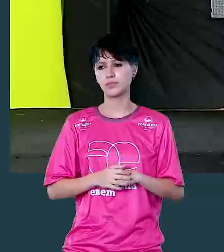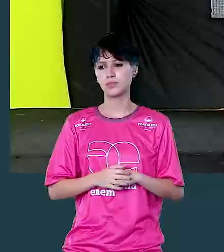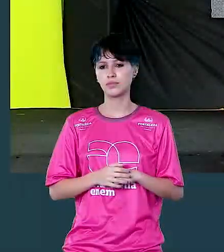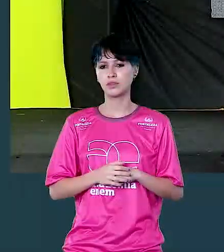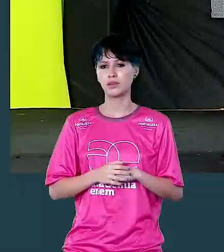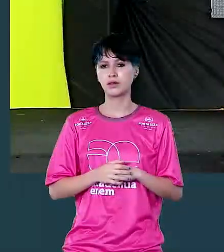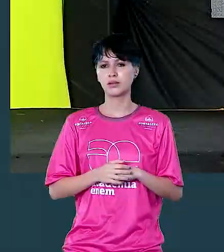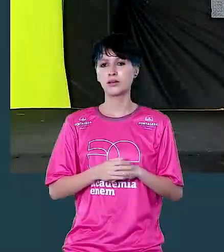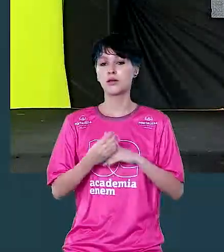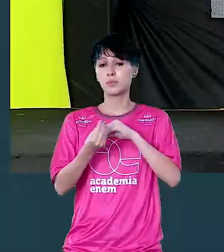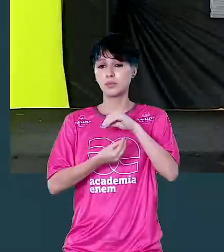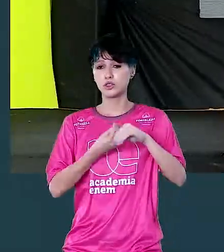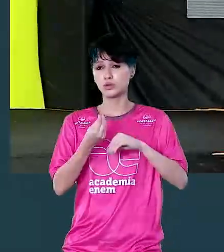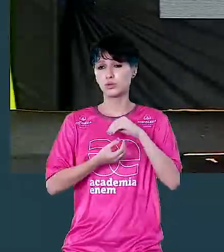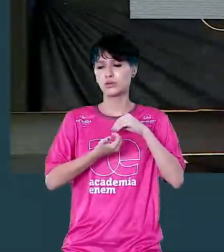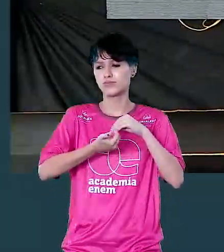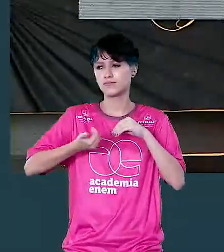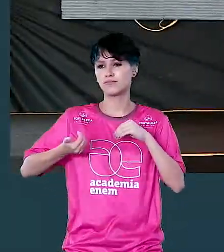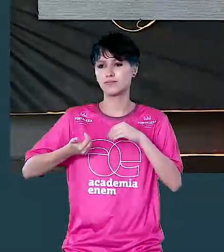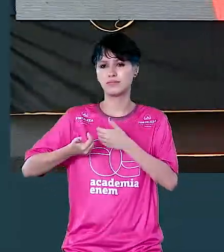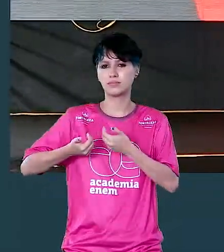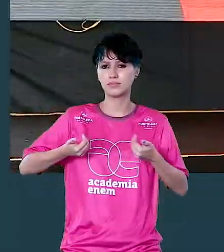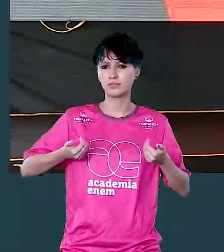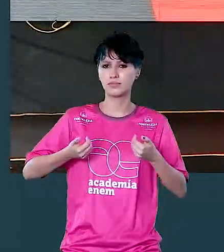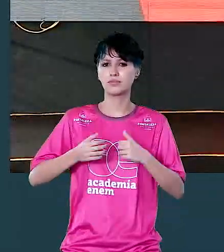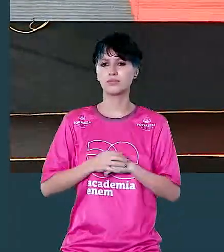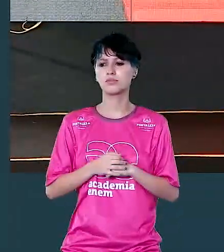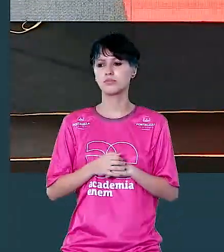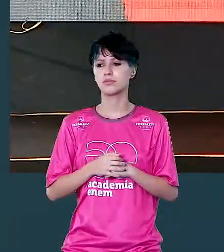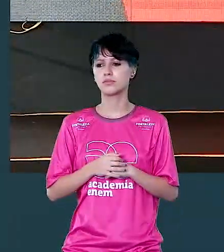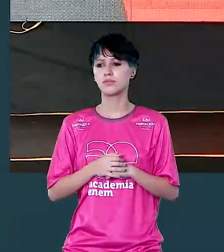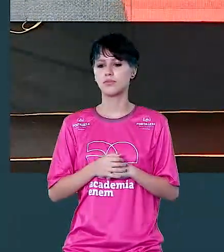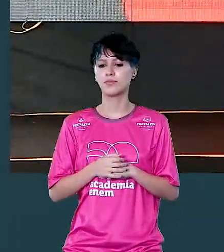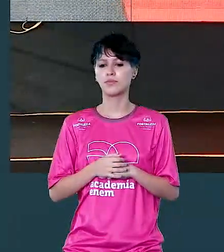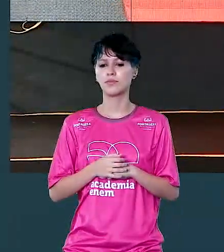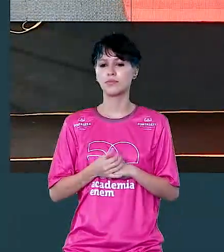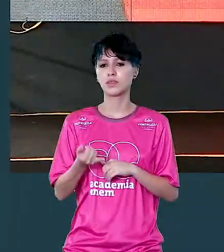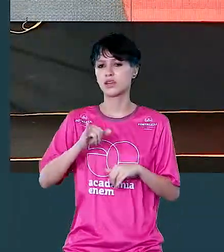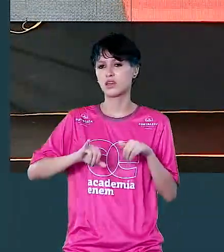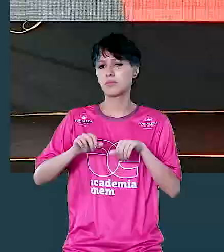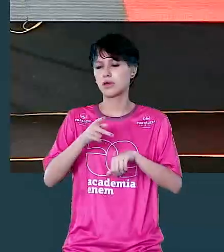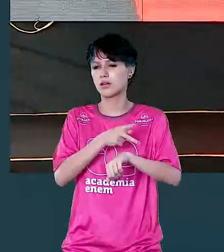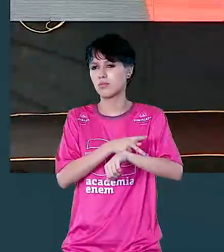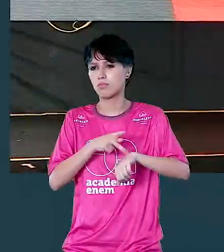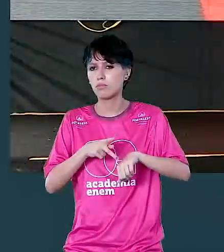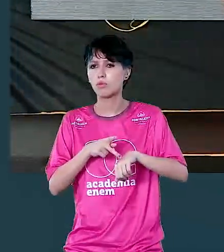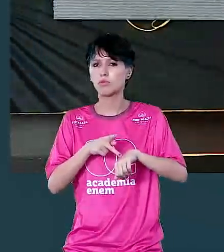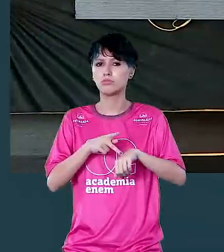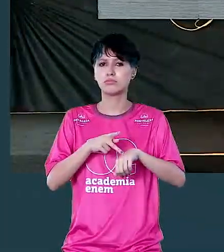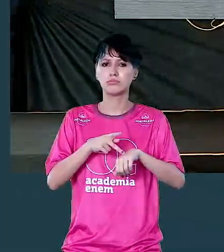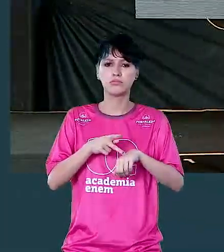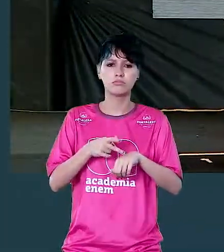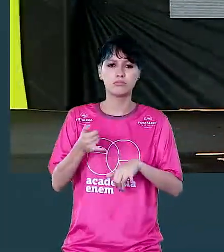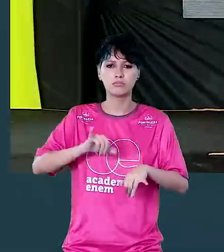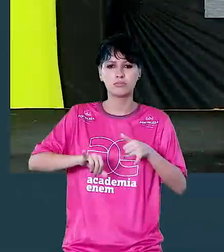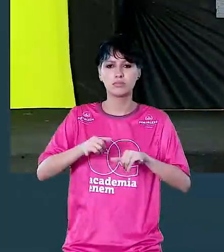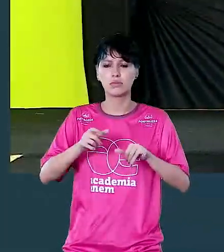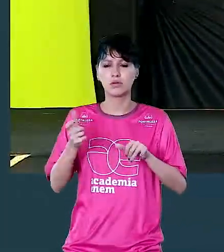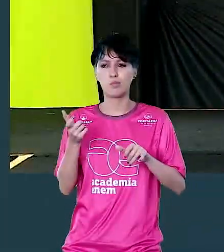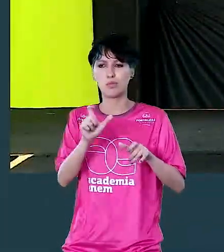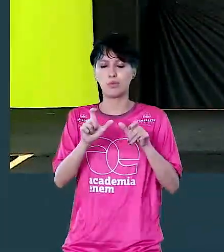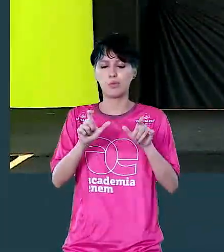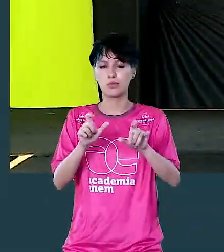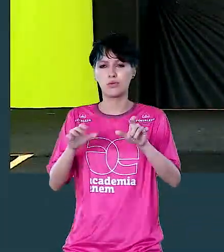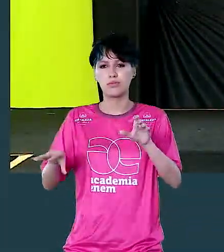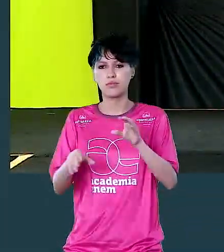separação de misturas. Substância pura, substância simples, composta e separação de